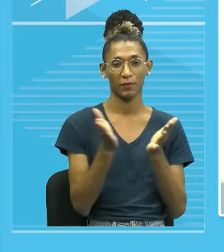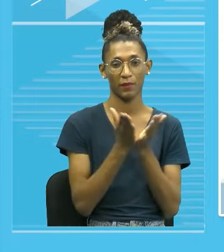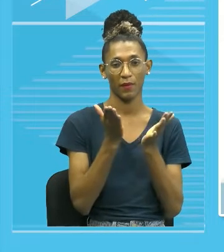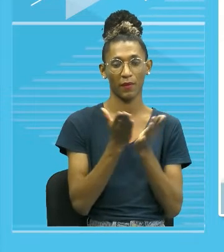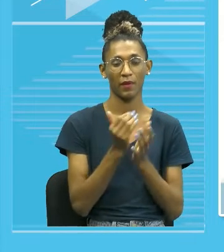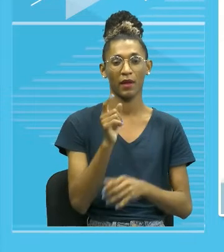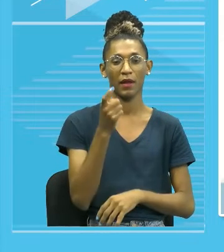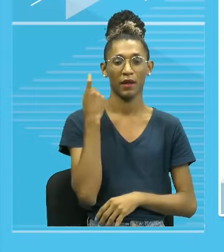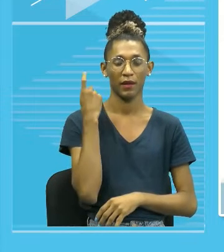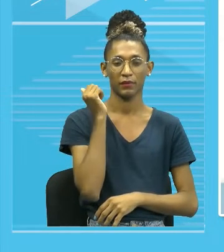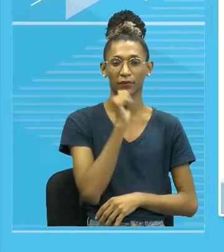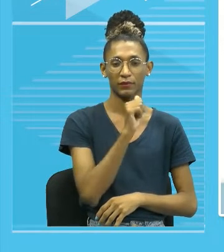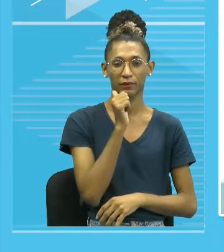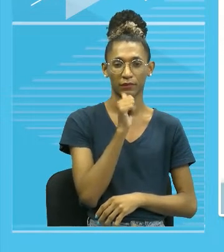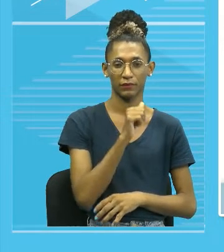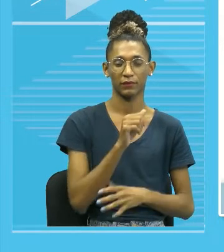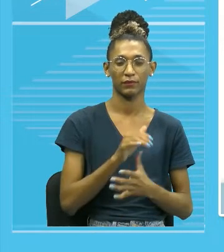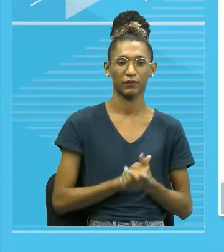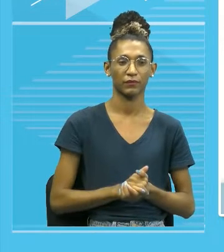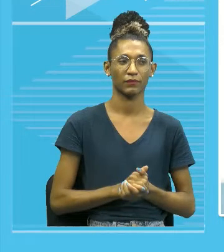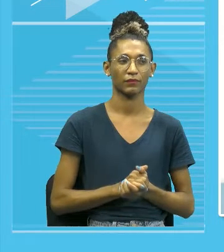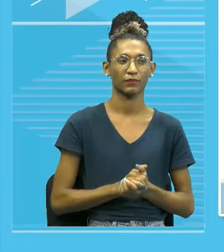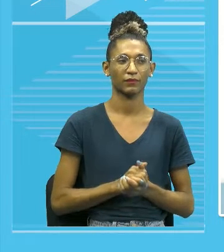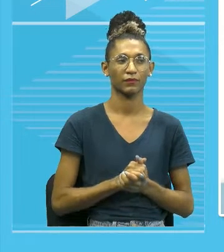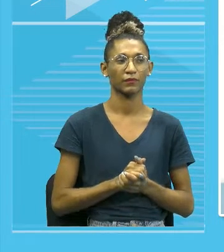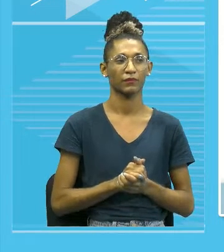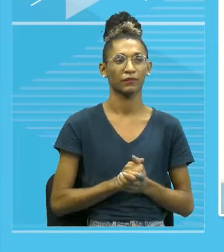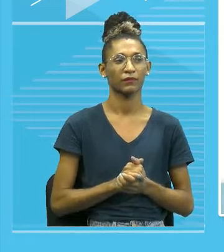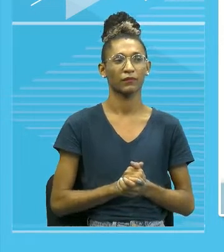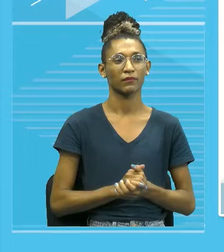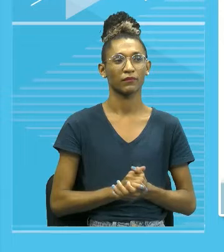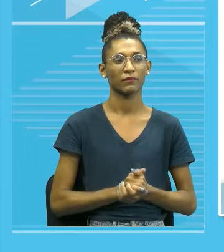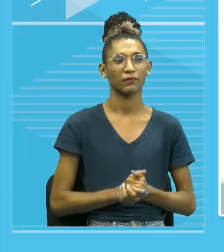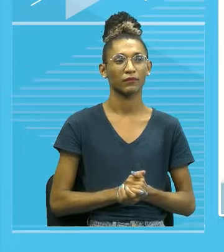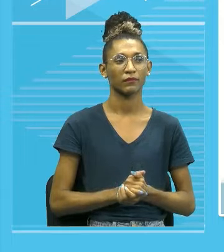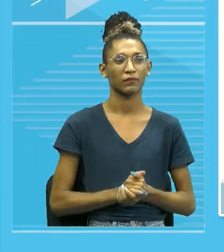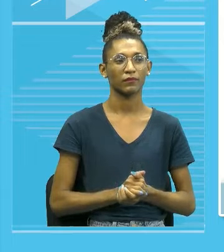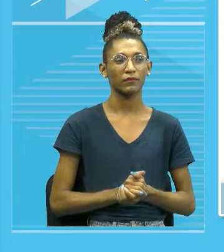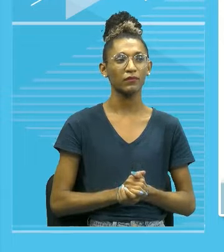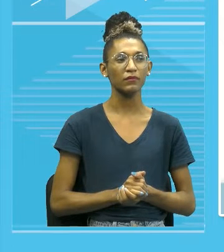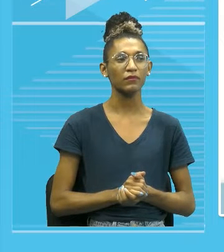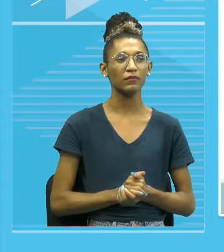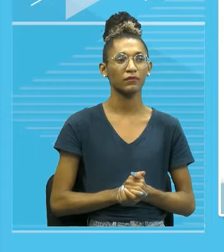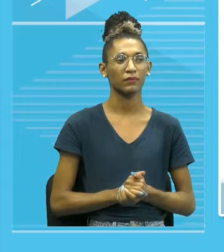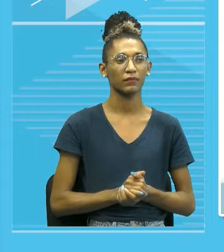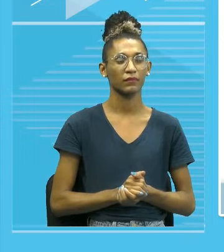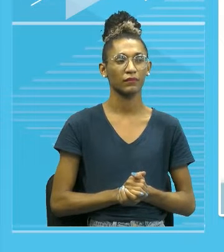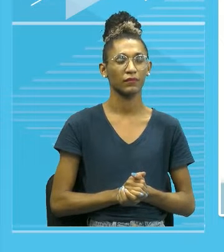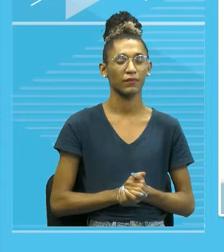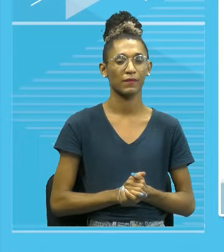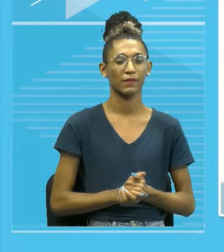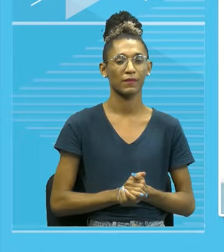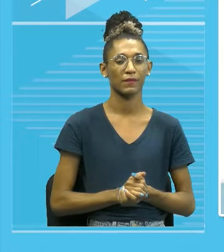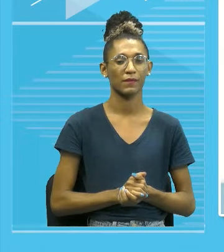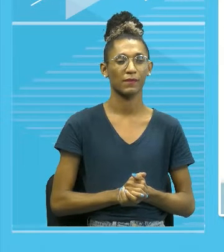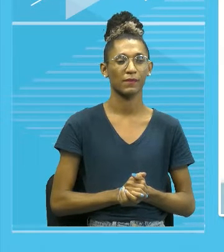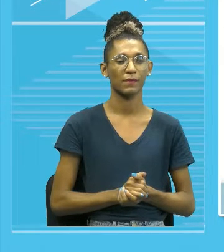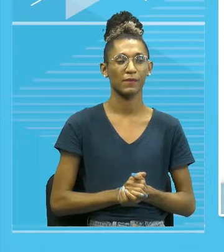Negra algumas vezes se elevado a mano a la naturaliza repartindo desgraças